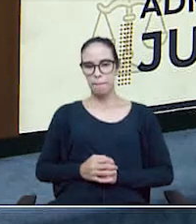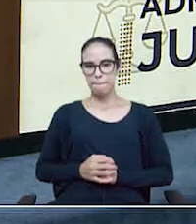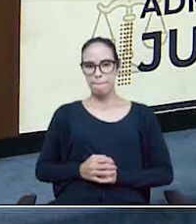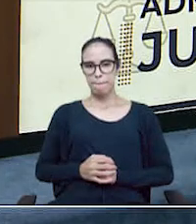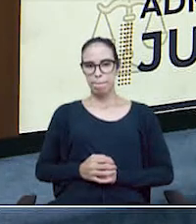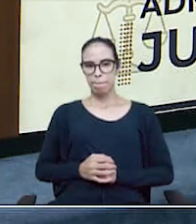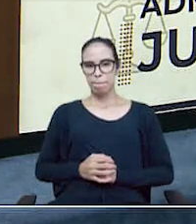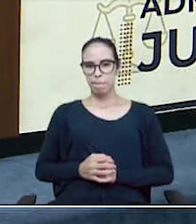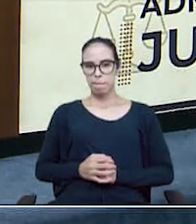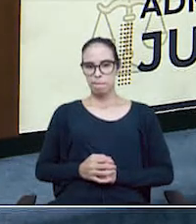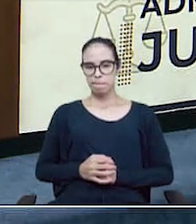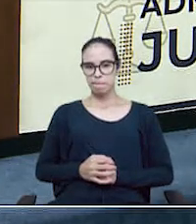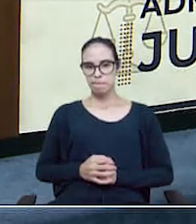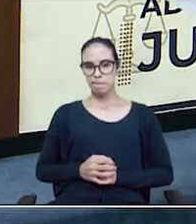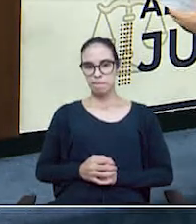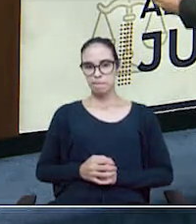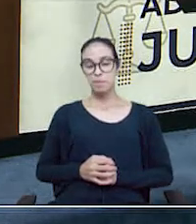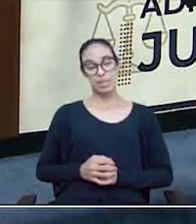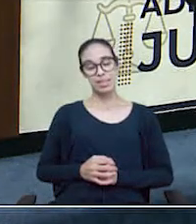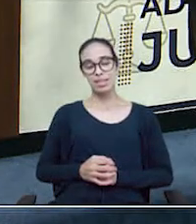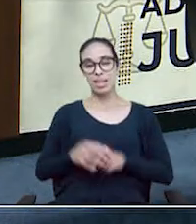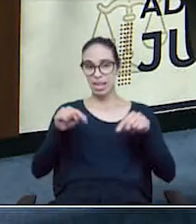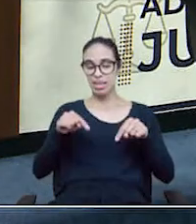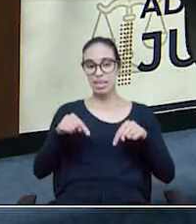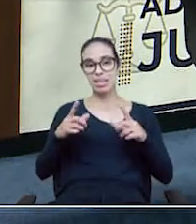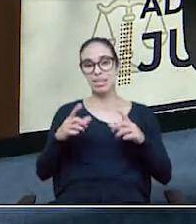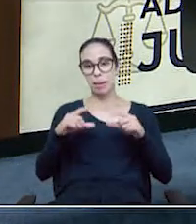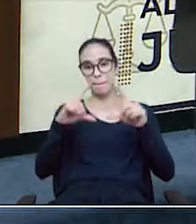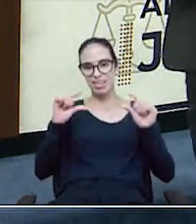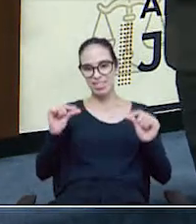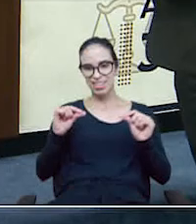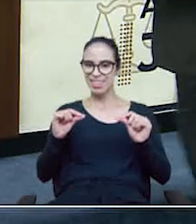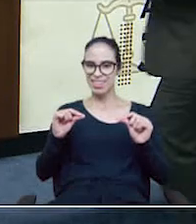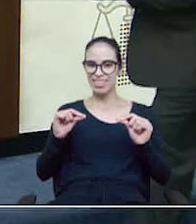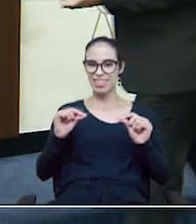Brasília tem dessas coisas. Olha aí, pronto, muito bem.